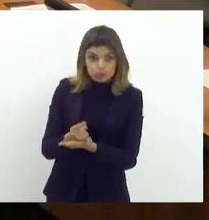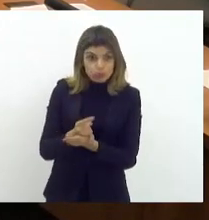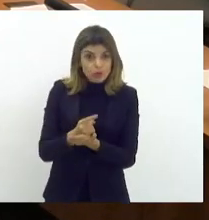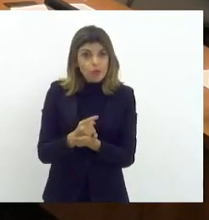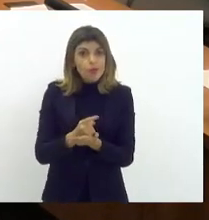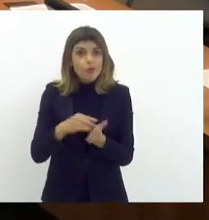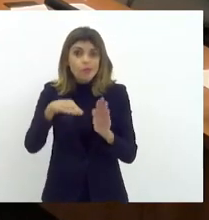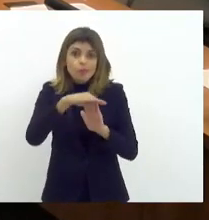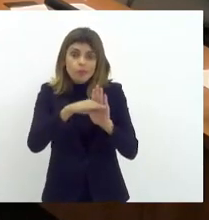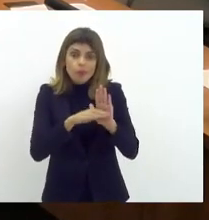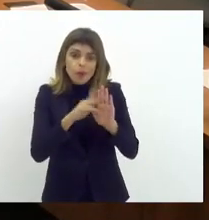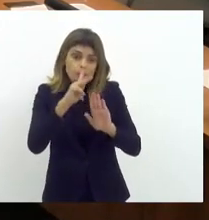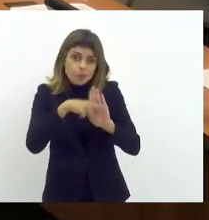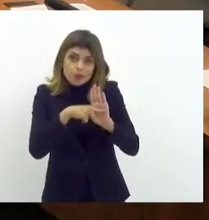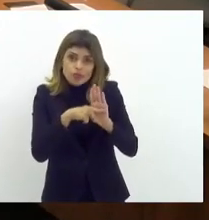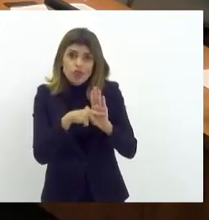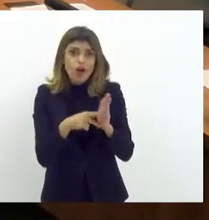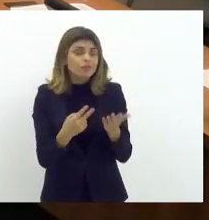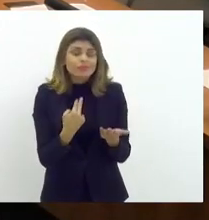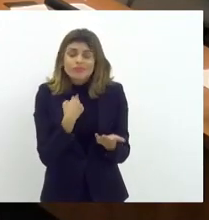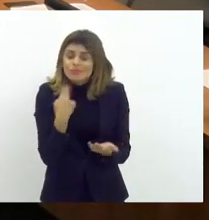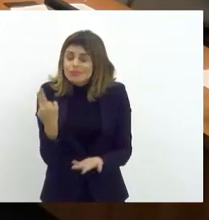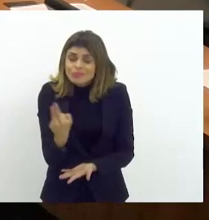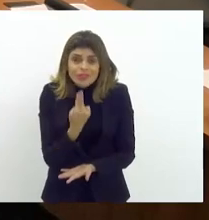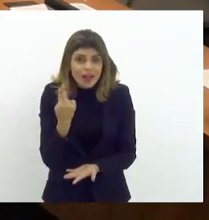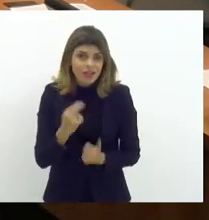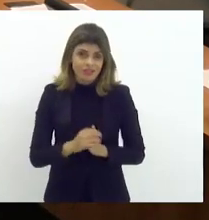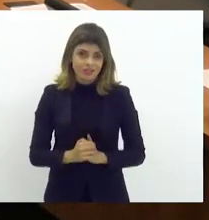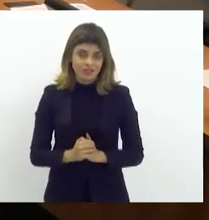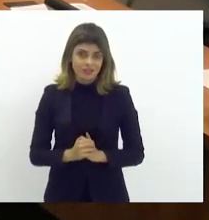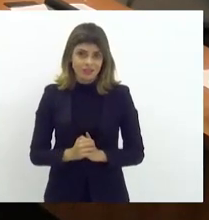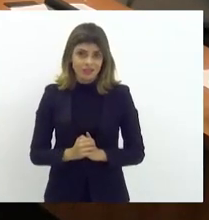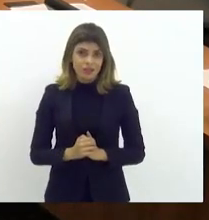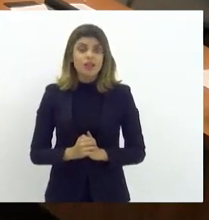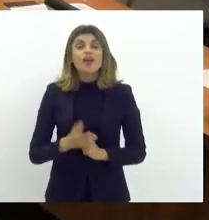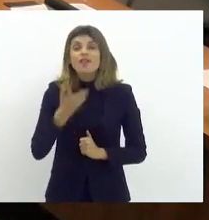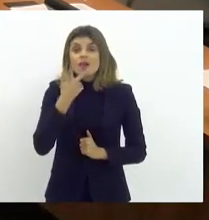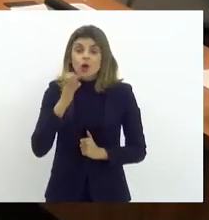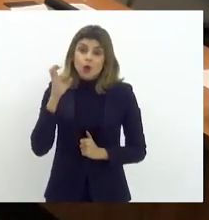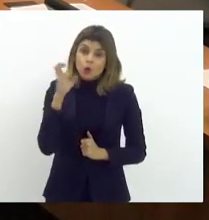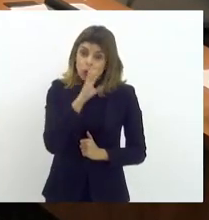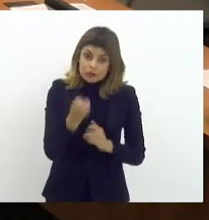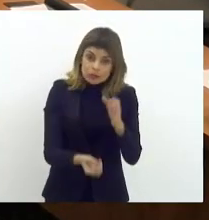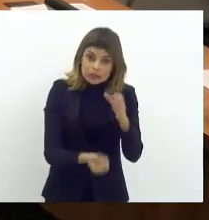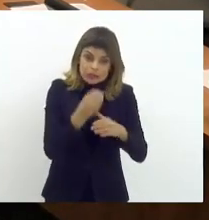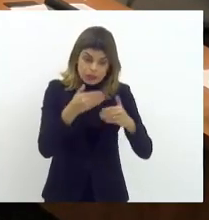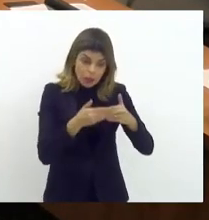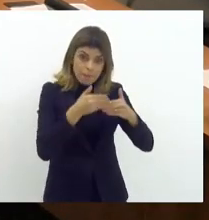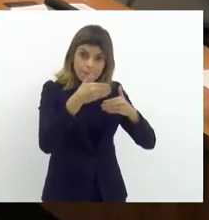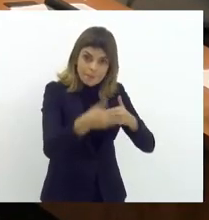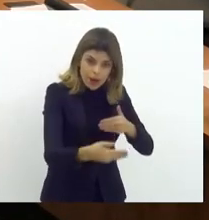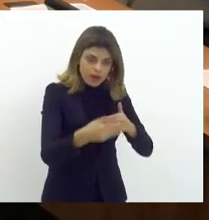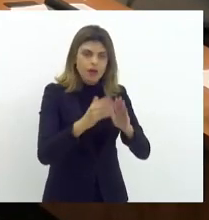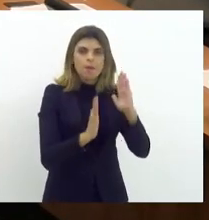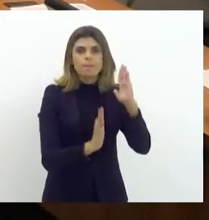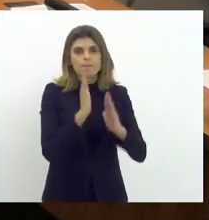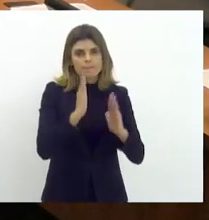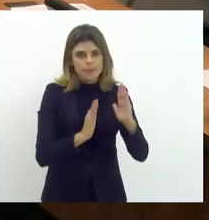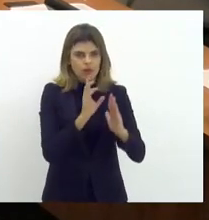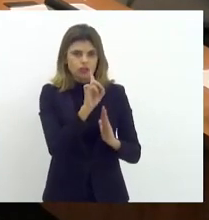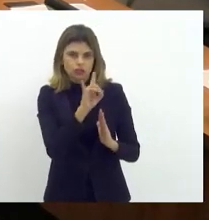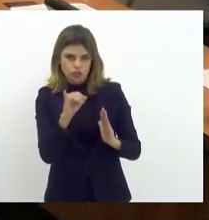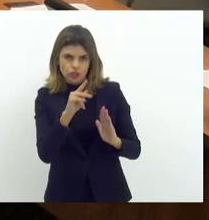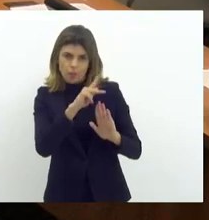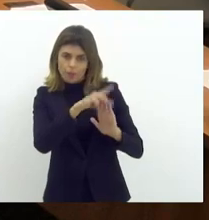e de grande porte de pequeno porte quando nós falamos aqui da necessidade de estender o programa nós estamos dizendo